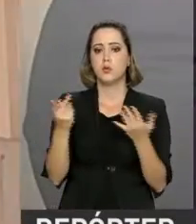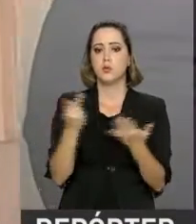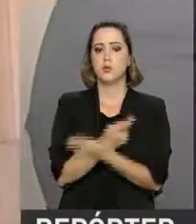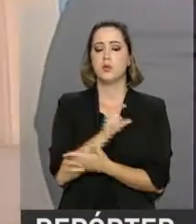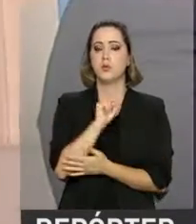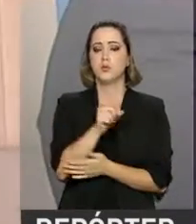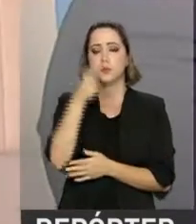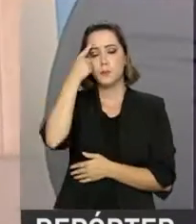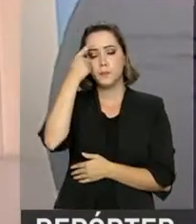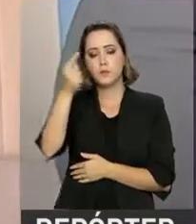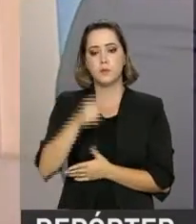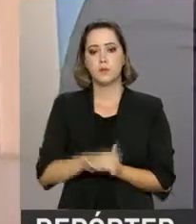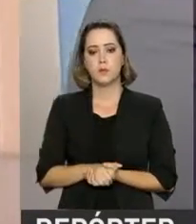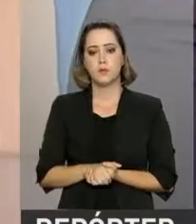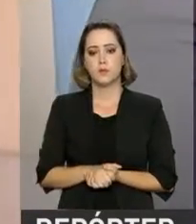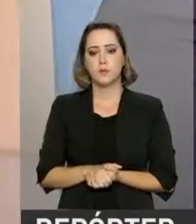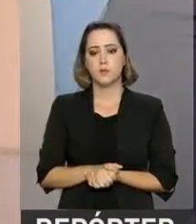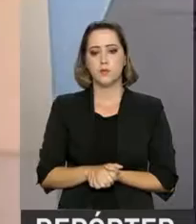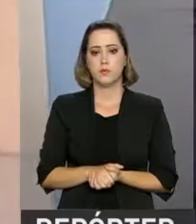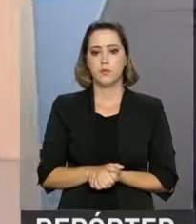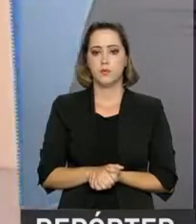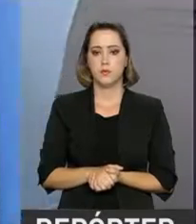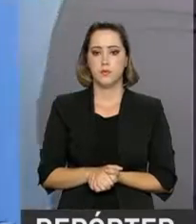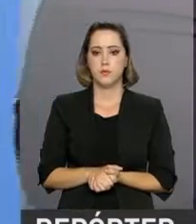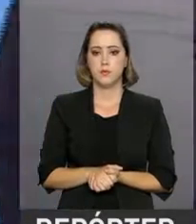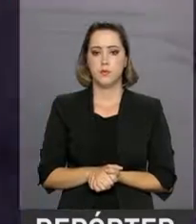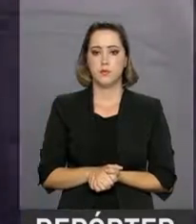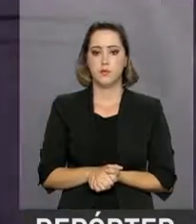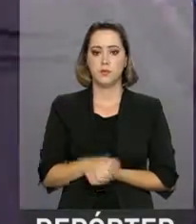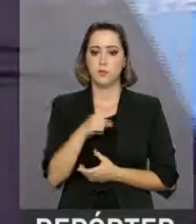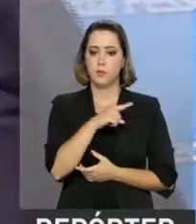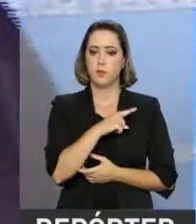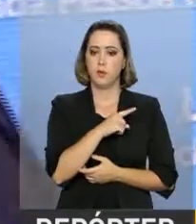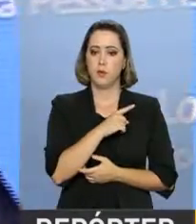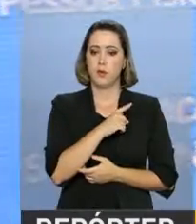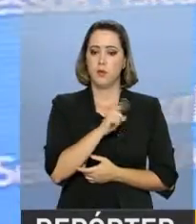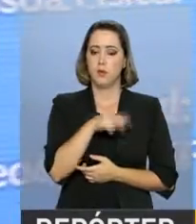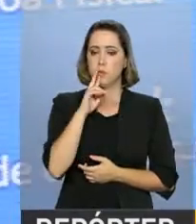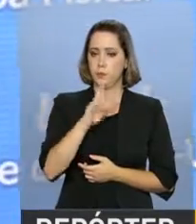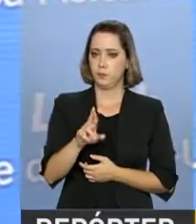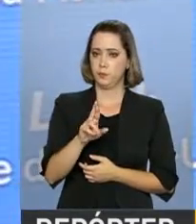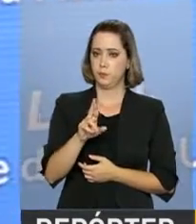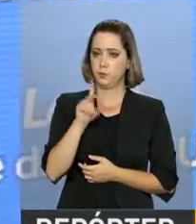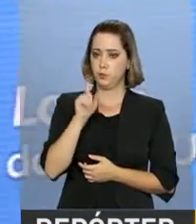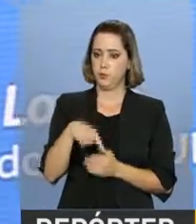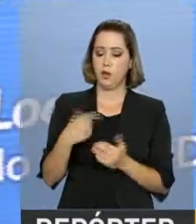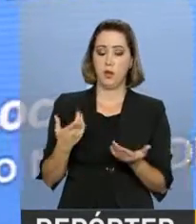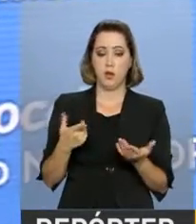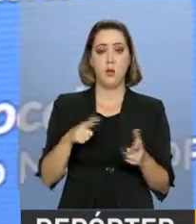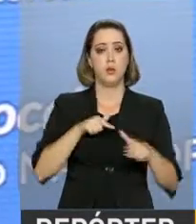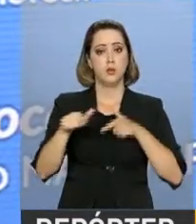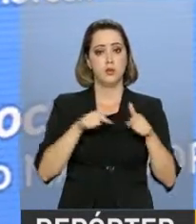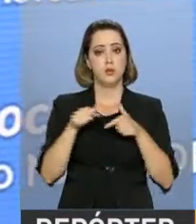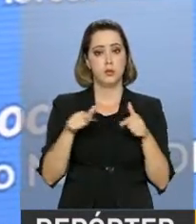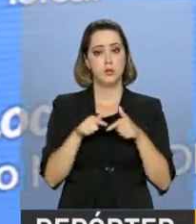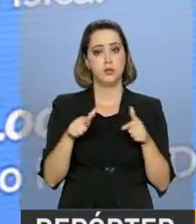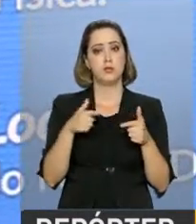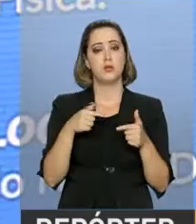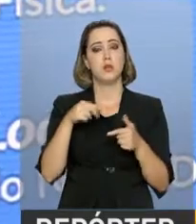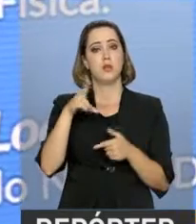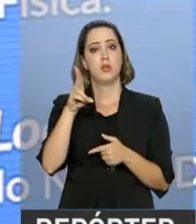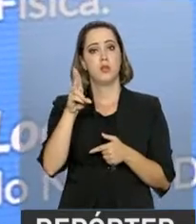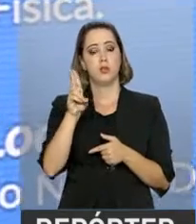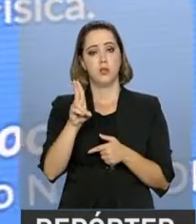essa ideia para o contribuinte. Esse núcleo é uma atividade de extensão aqui do Centro Universitário